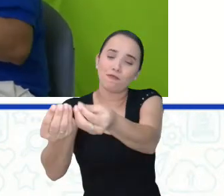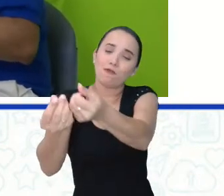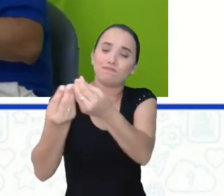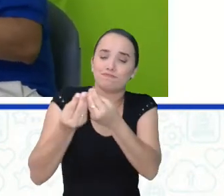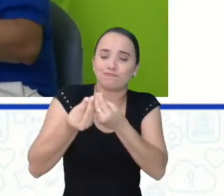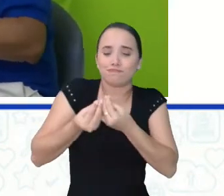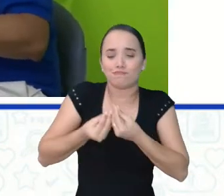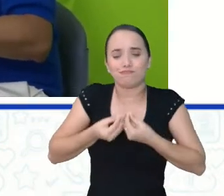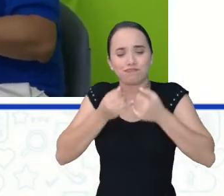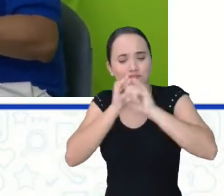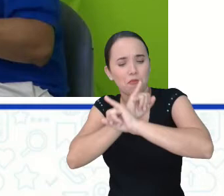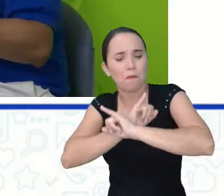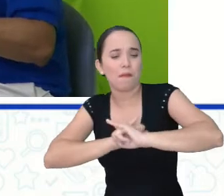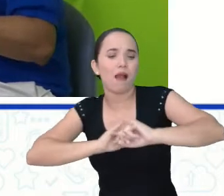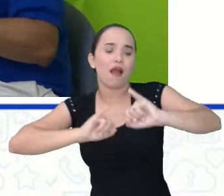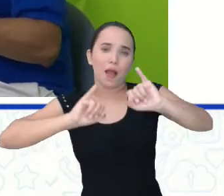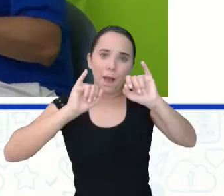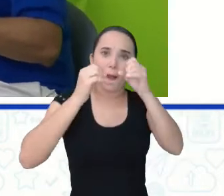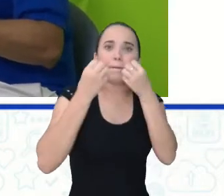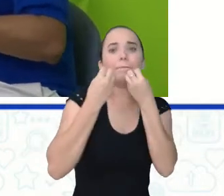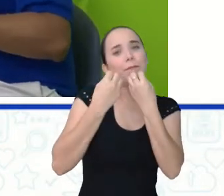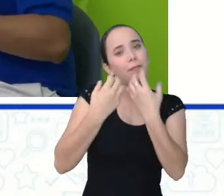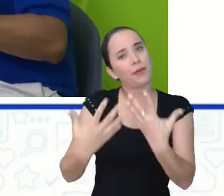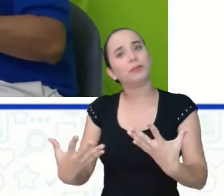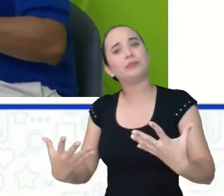me traga uma notícia,